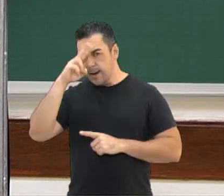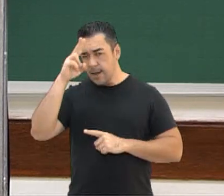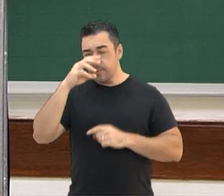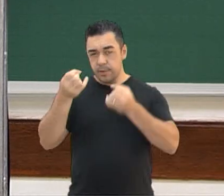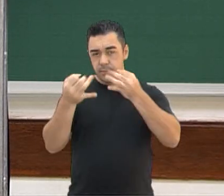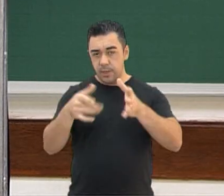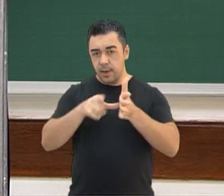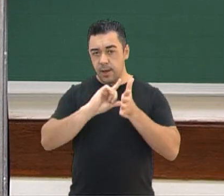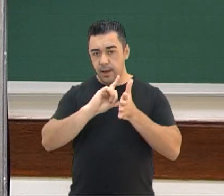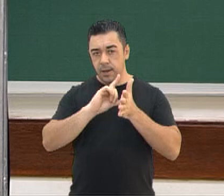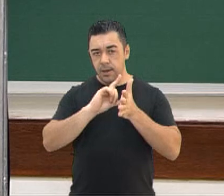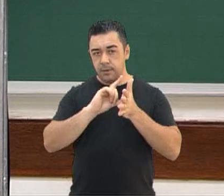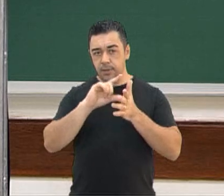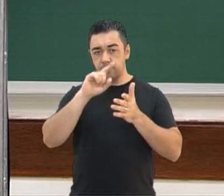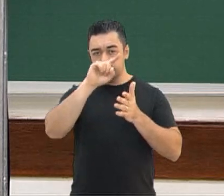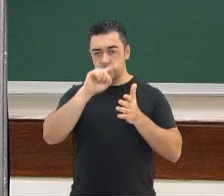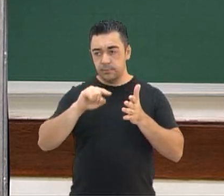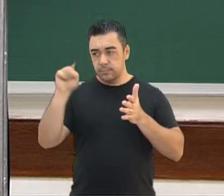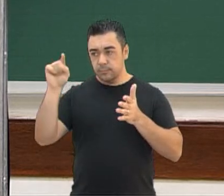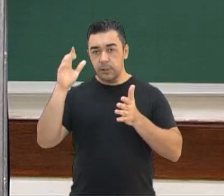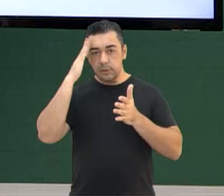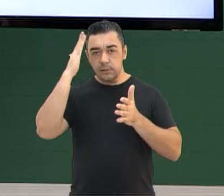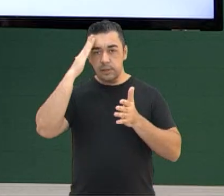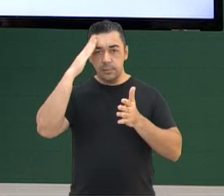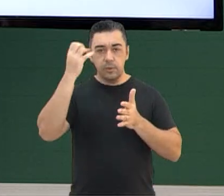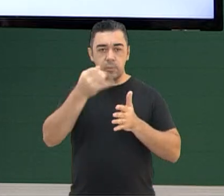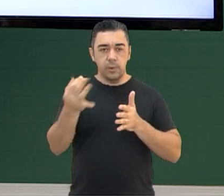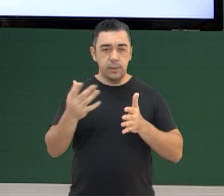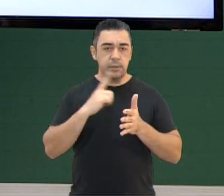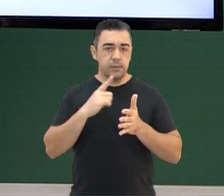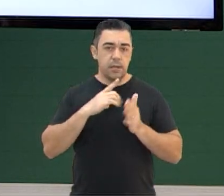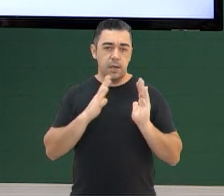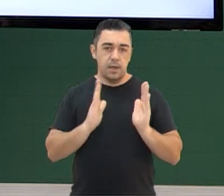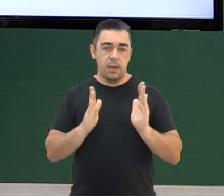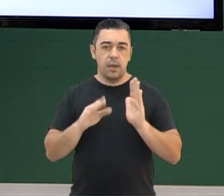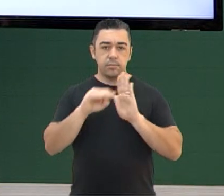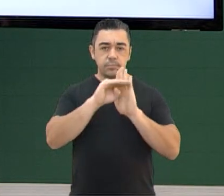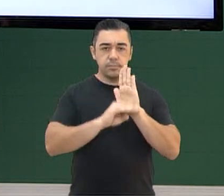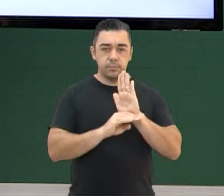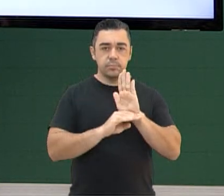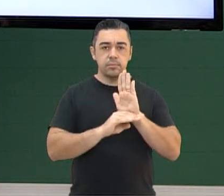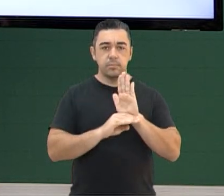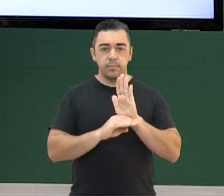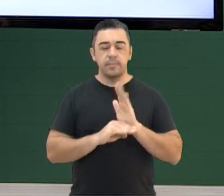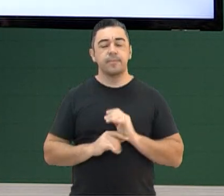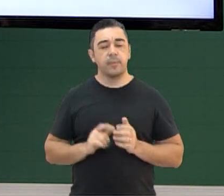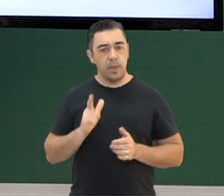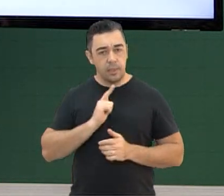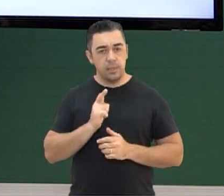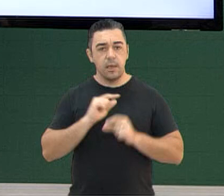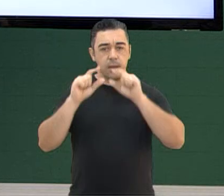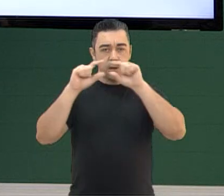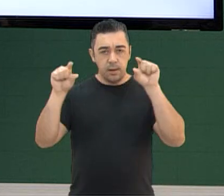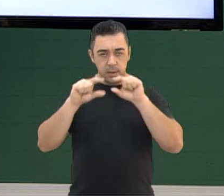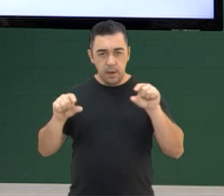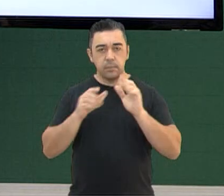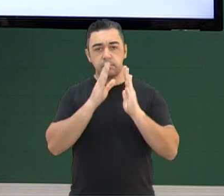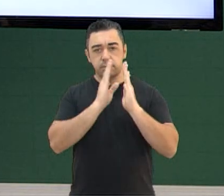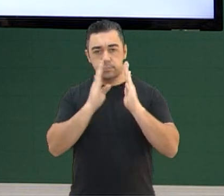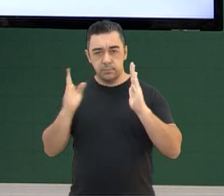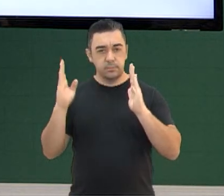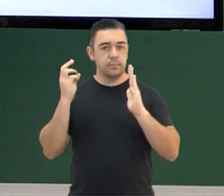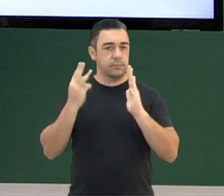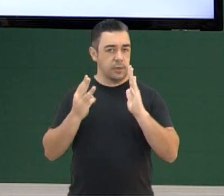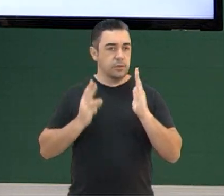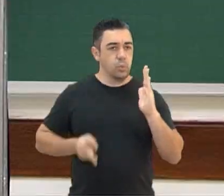professora falou lá no começo que a gente já iria saber a ordem dessa matriz? 2 por 3? Então,